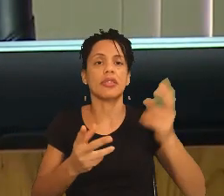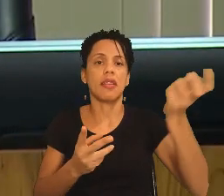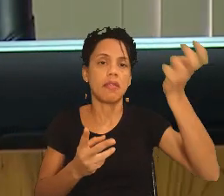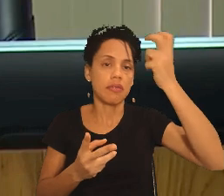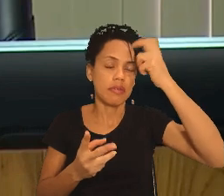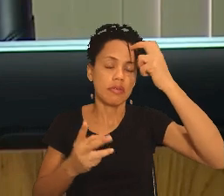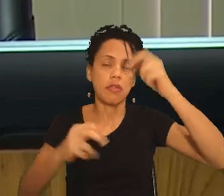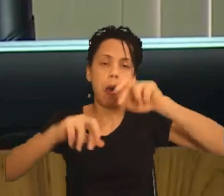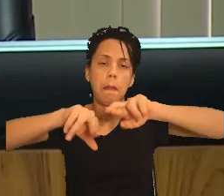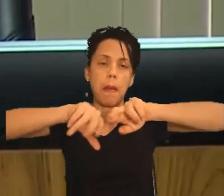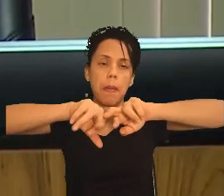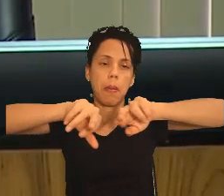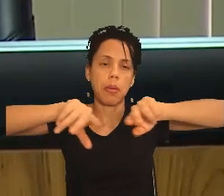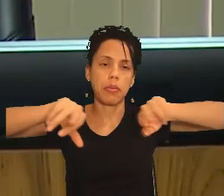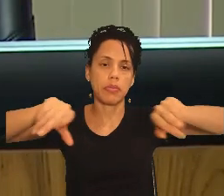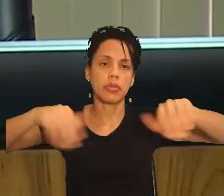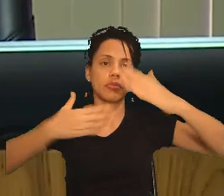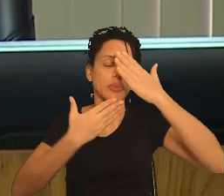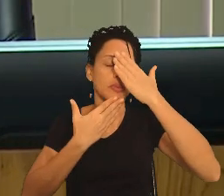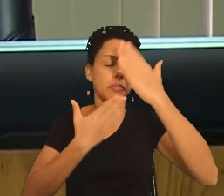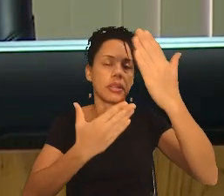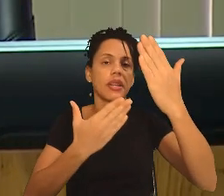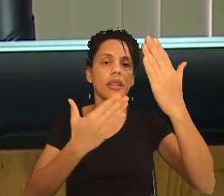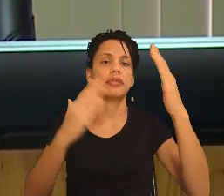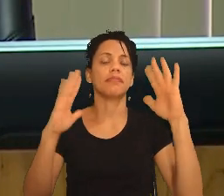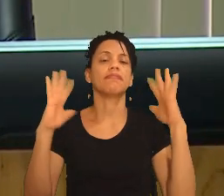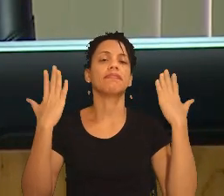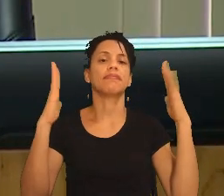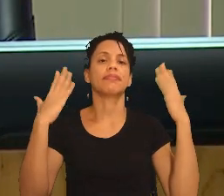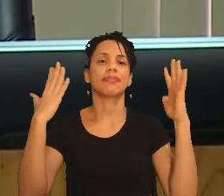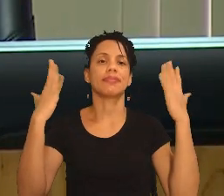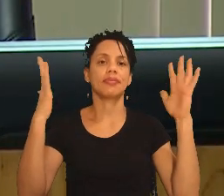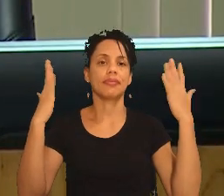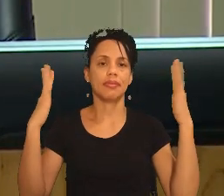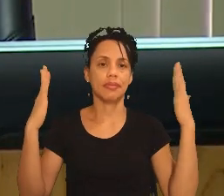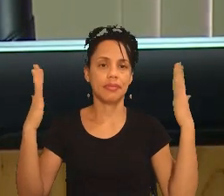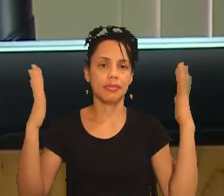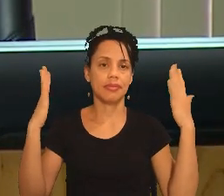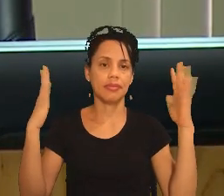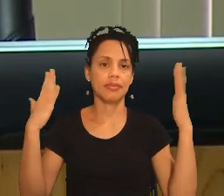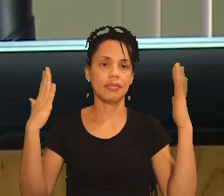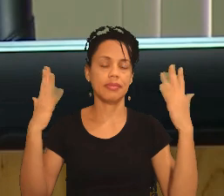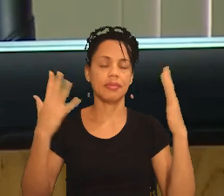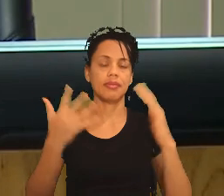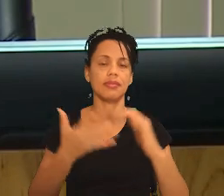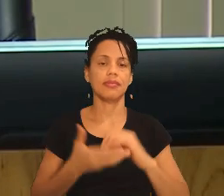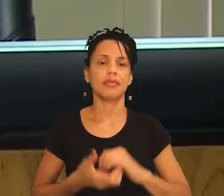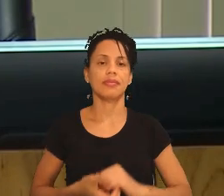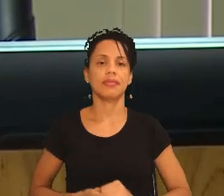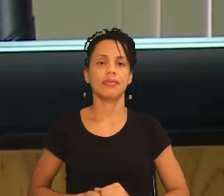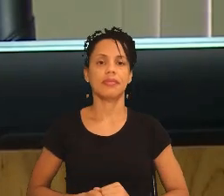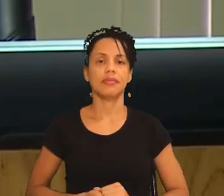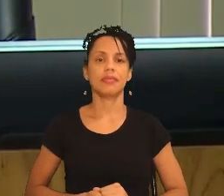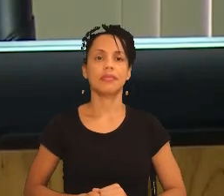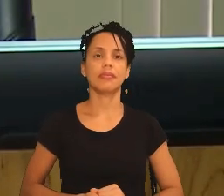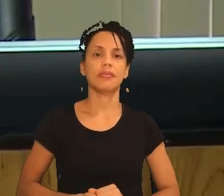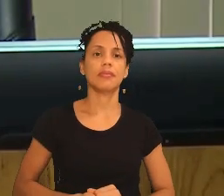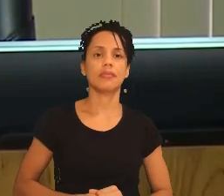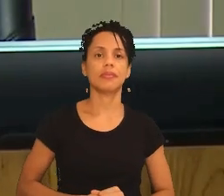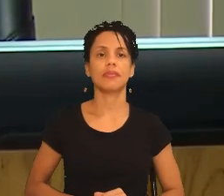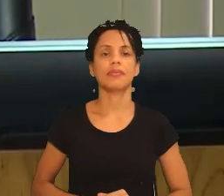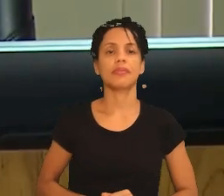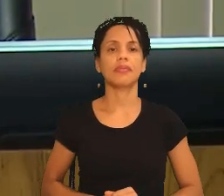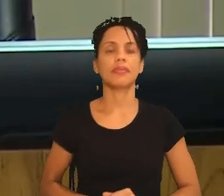uma sociedade plurinacional, multiétnica, de várias raças, de várias culturas.